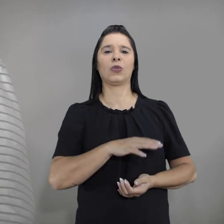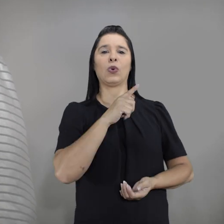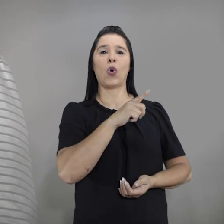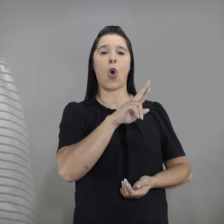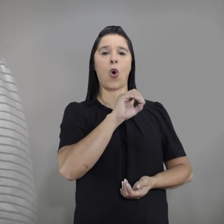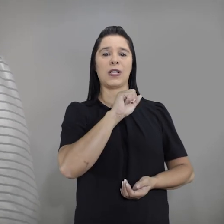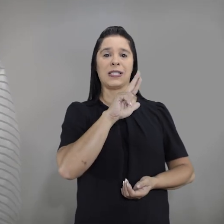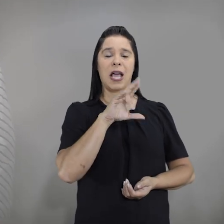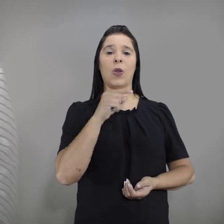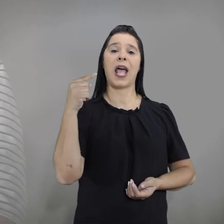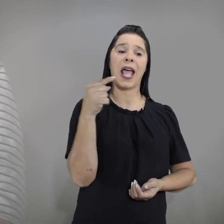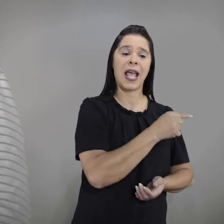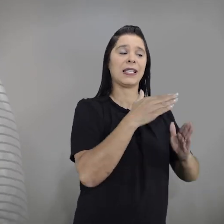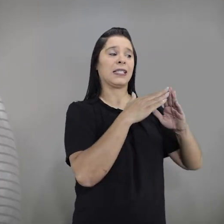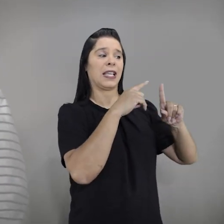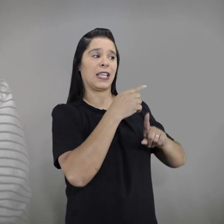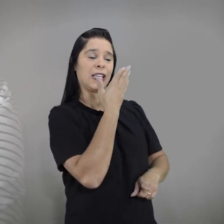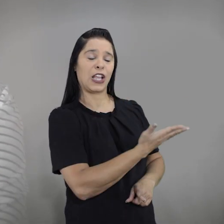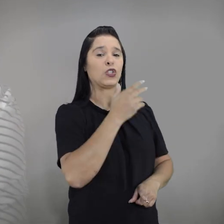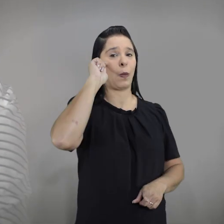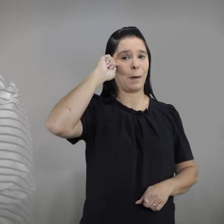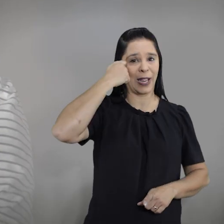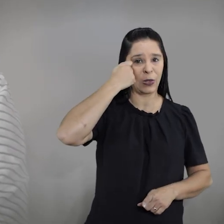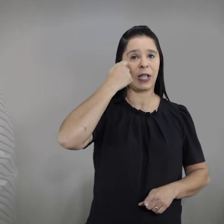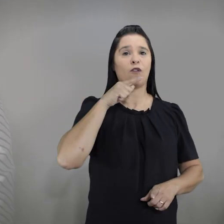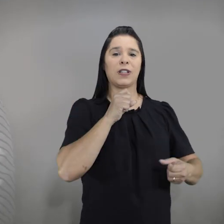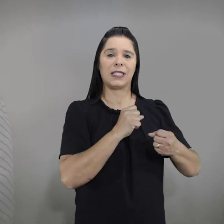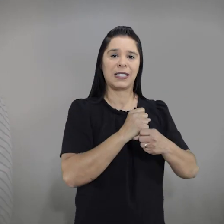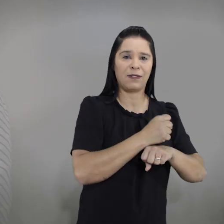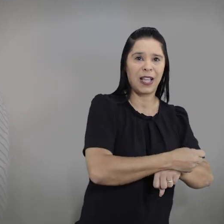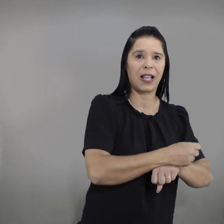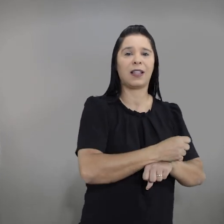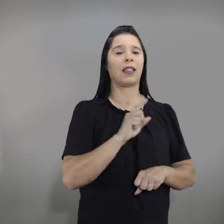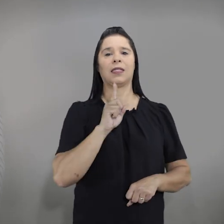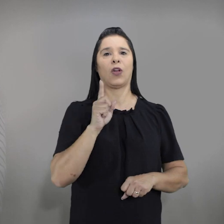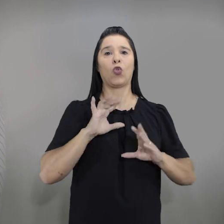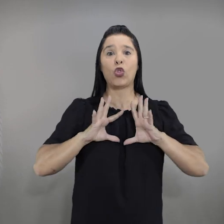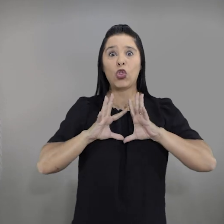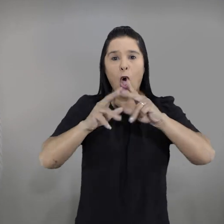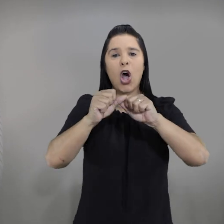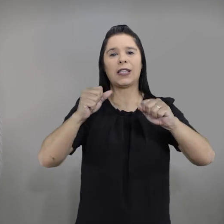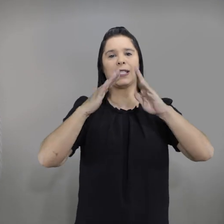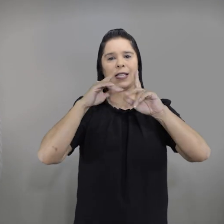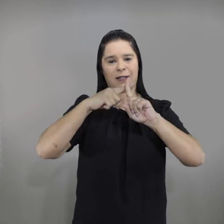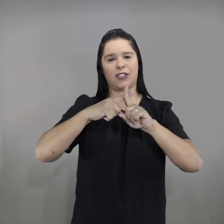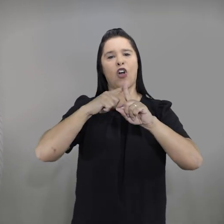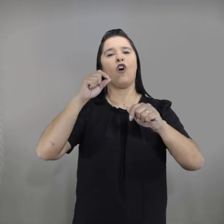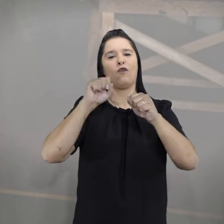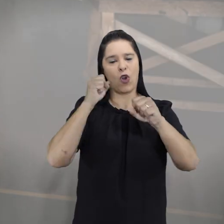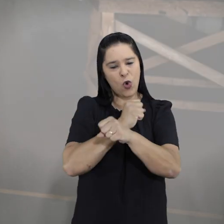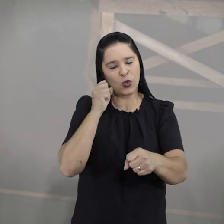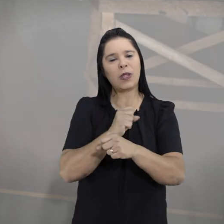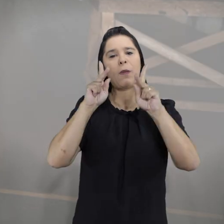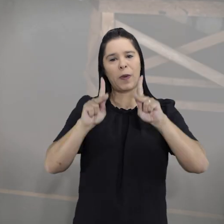pretas, falaram, essa igreja aqui foi a igreja construída pelos escravizados. E, na verdade, todas as igrejas foram construídas pelos escravizados,